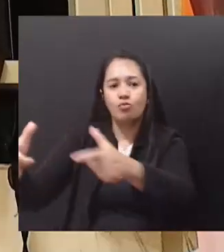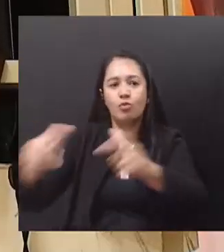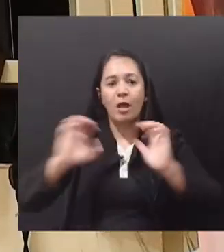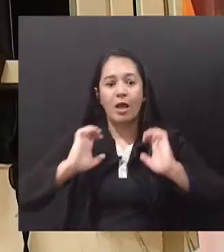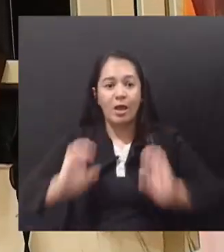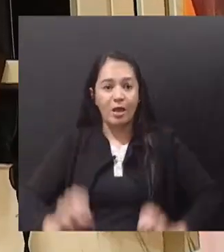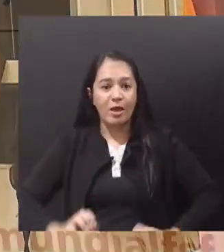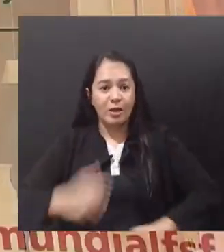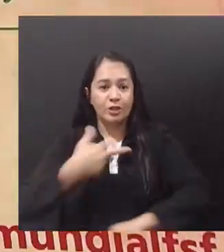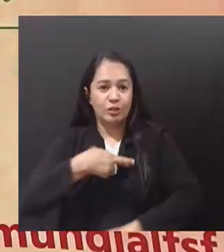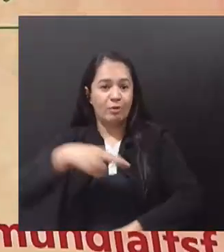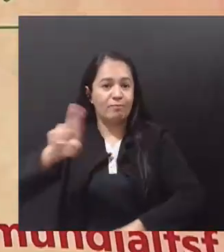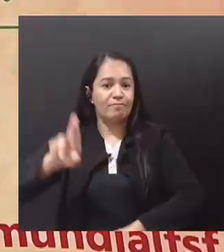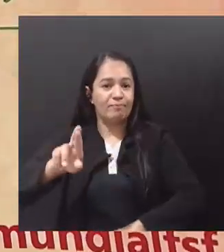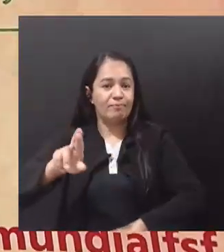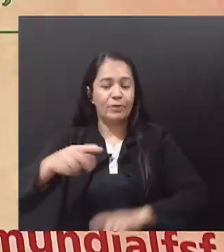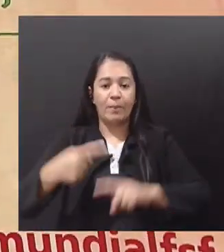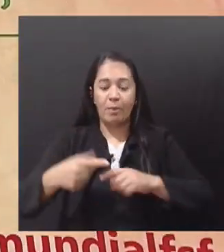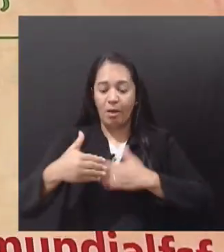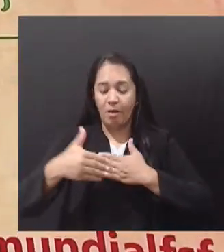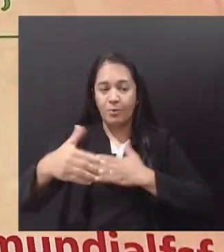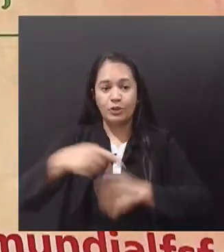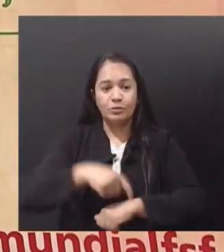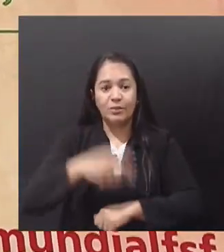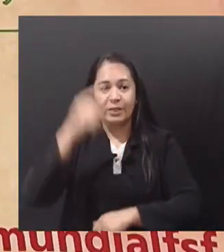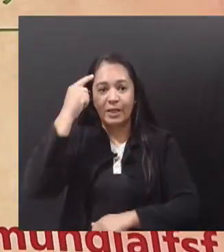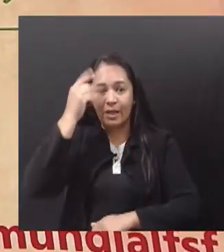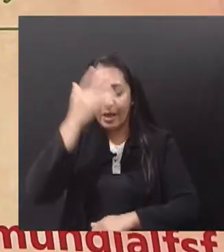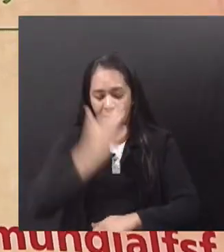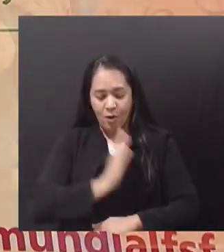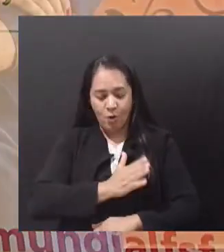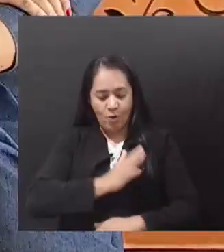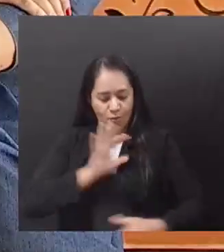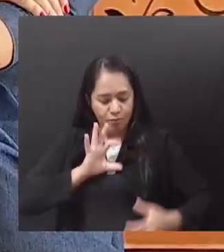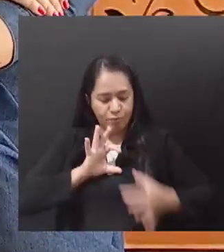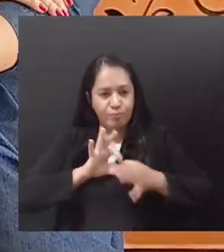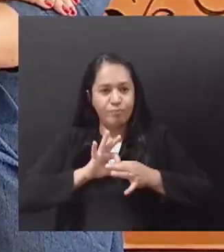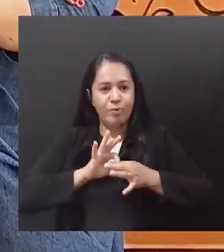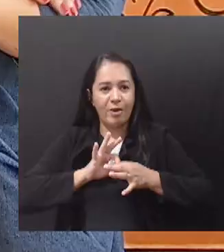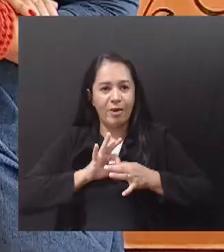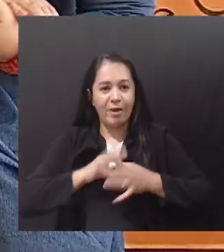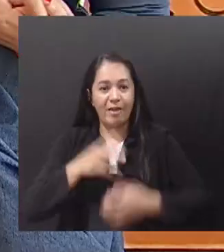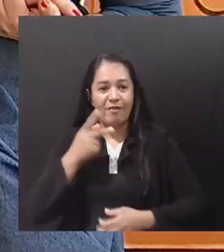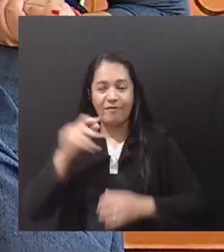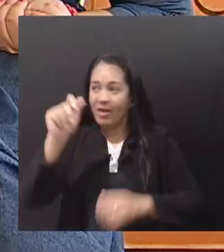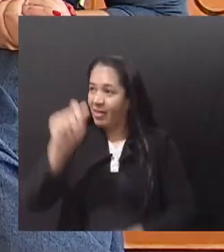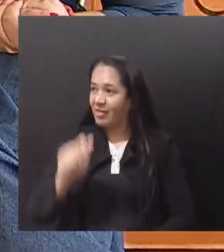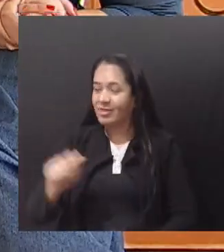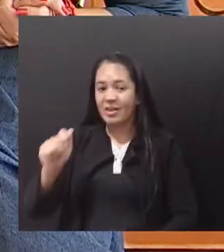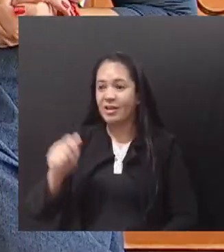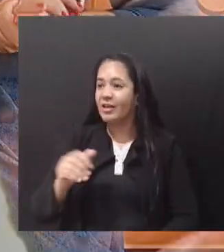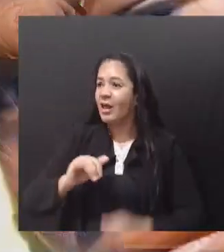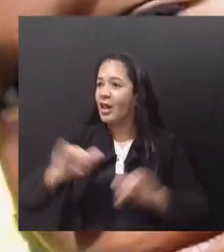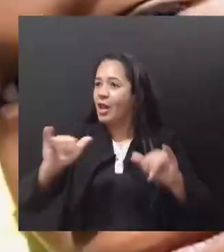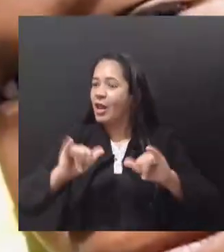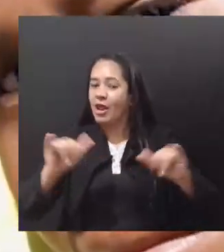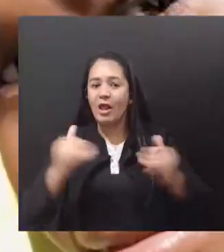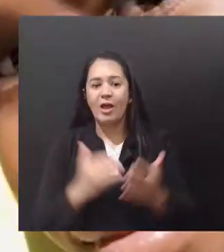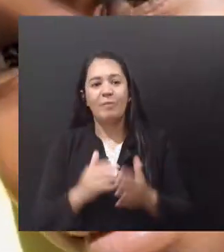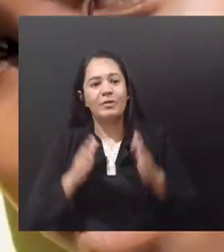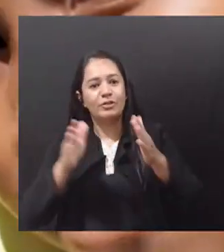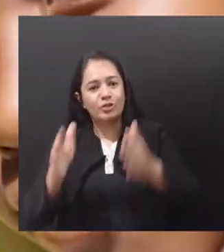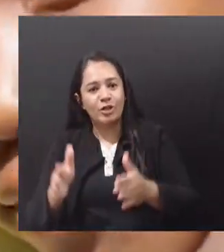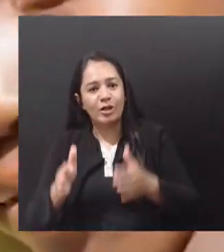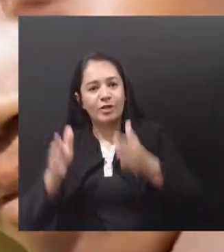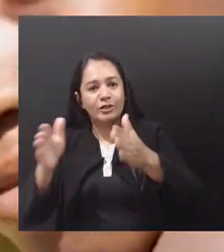e religiosas. Porque a partir do momento que alguém conecta o coração, e alguém fala da fraternidade para o outro começa a chegar. Então